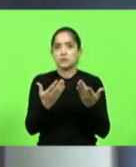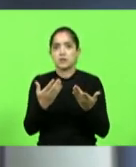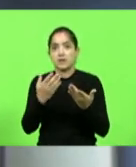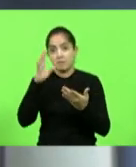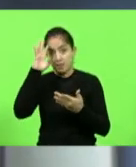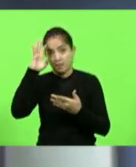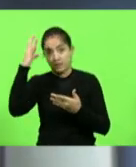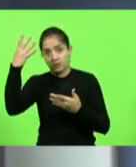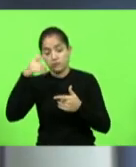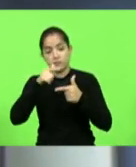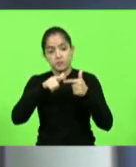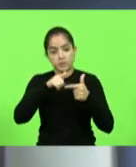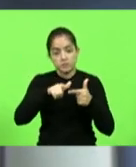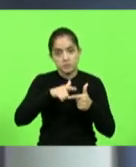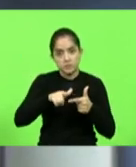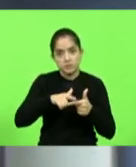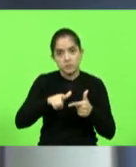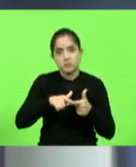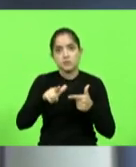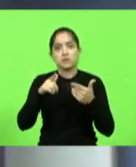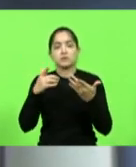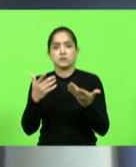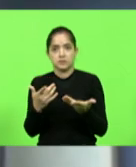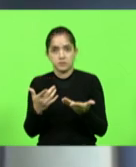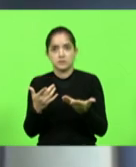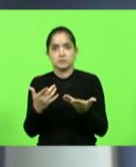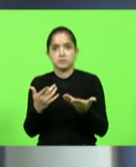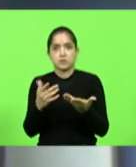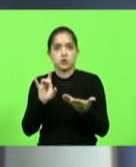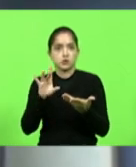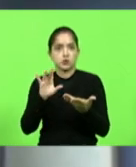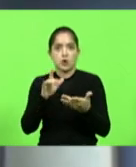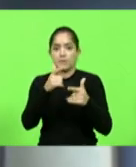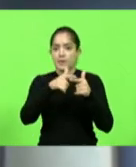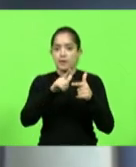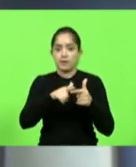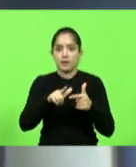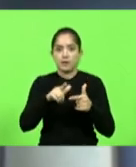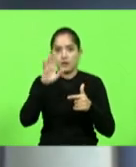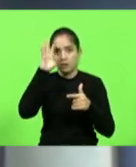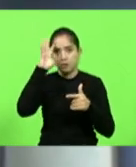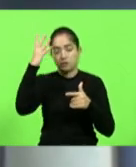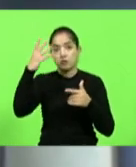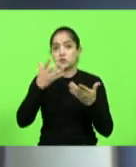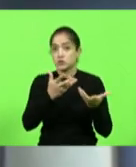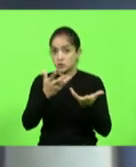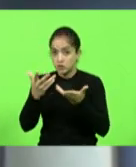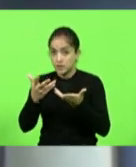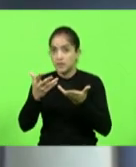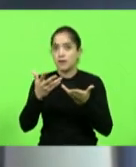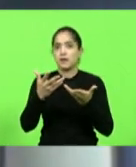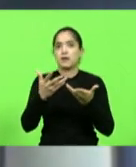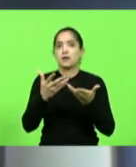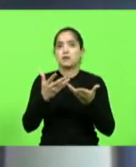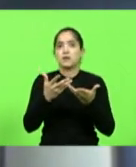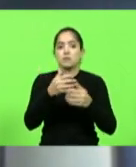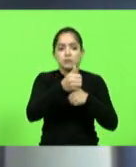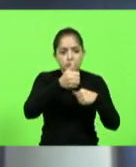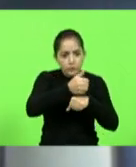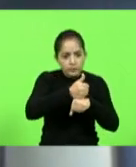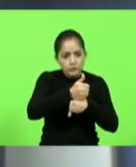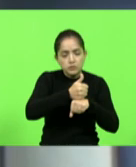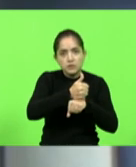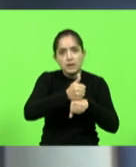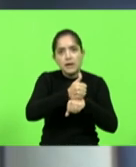problemas ou apagar fogo, como nós chamamos. Nós queremos profissionais que tenham relação com a comunidade escolar. E sabemos